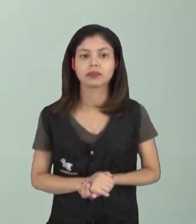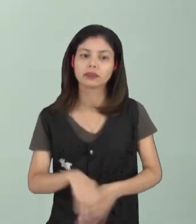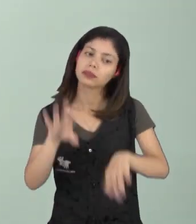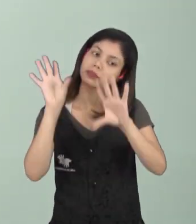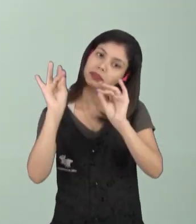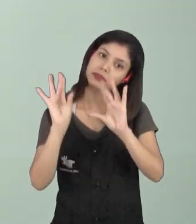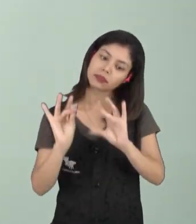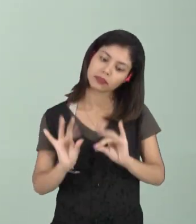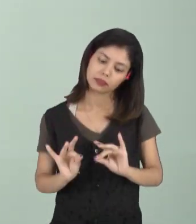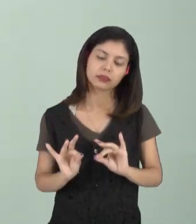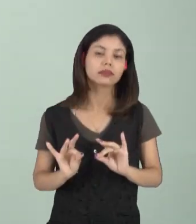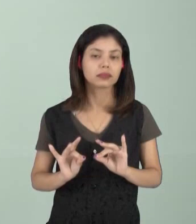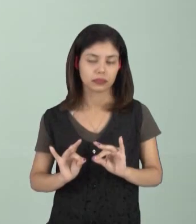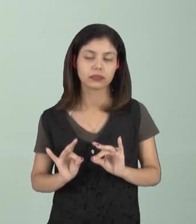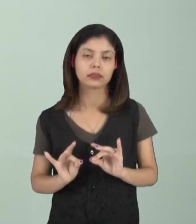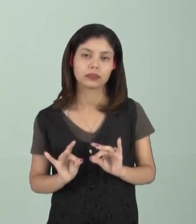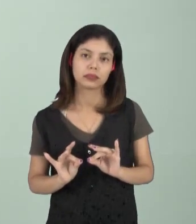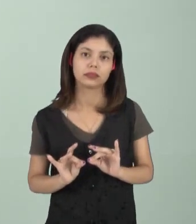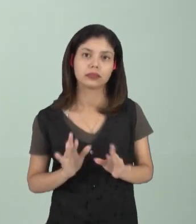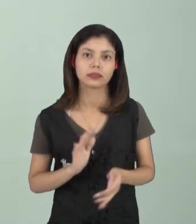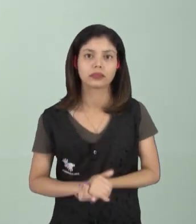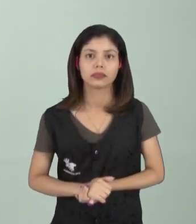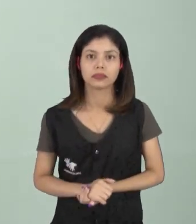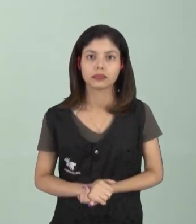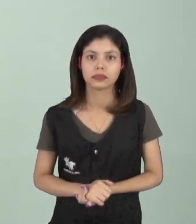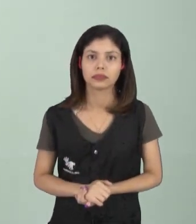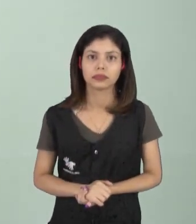de cada uma dessas